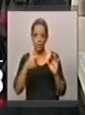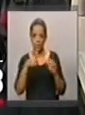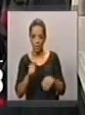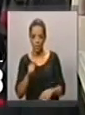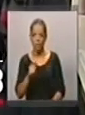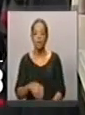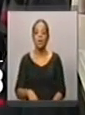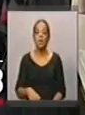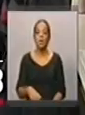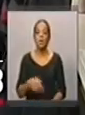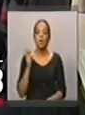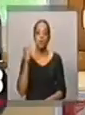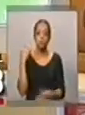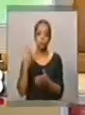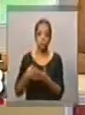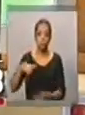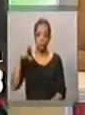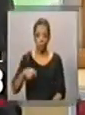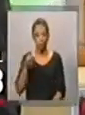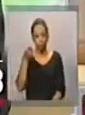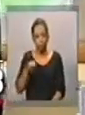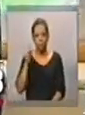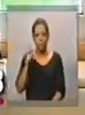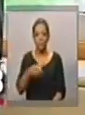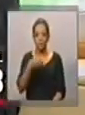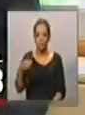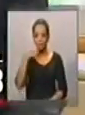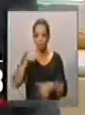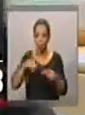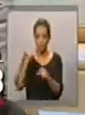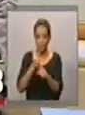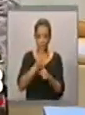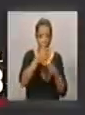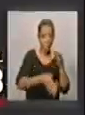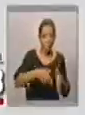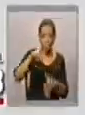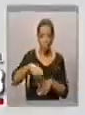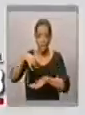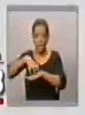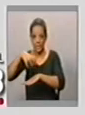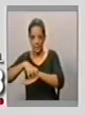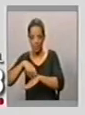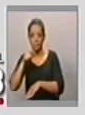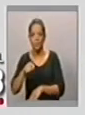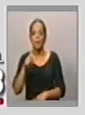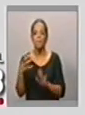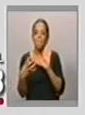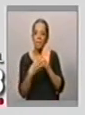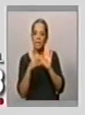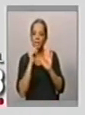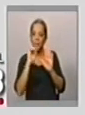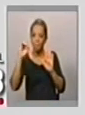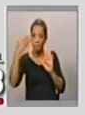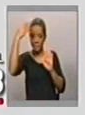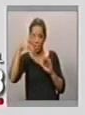anos elaborada em Portugal, com quase 1.900 trabalhadores, entre fábricas e a sede, a Nestlé ficou em primeiro lugar nos